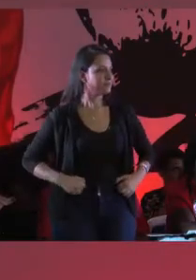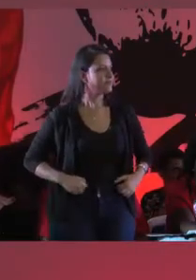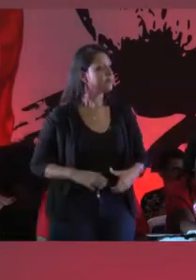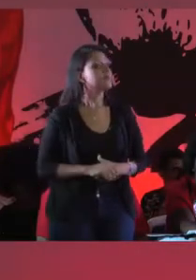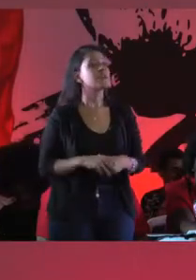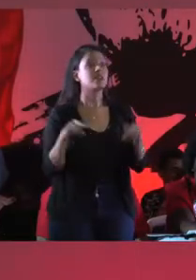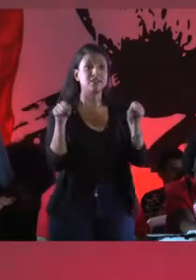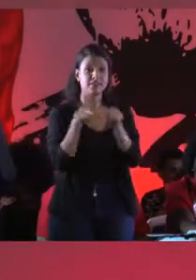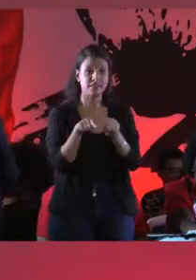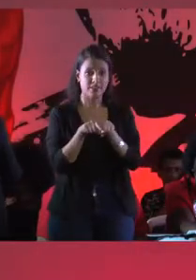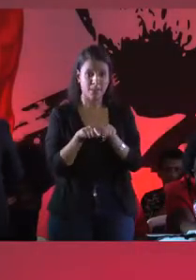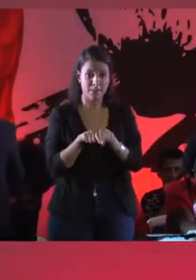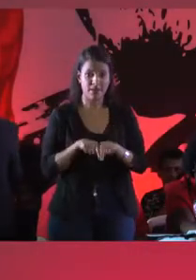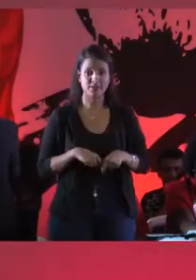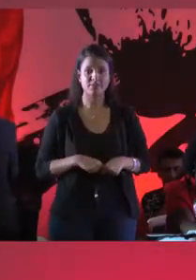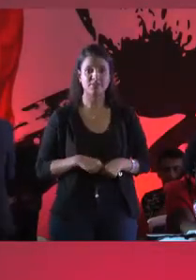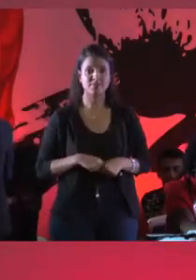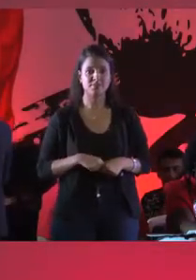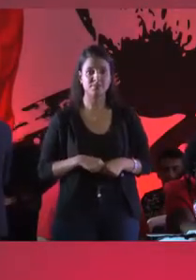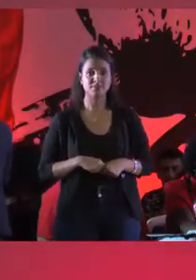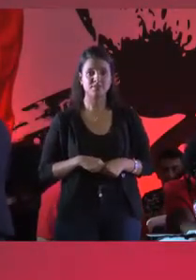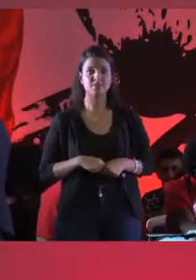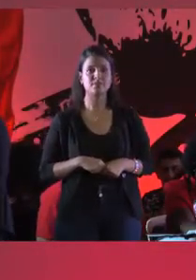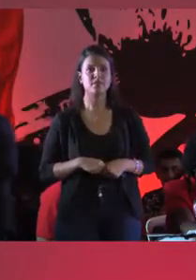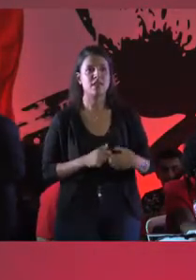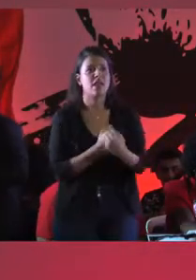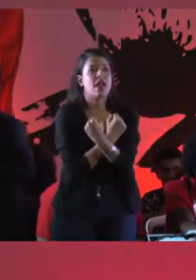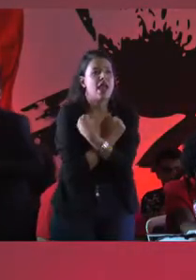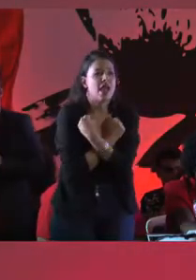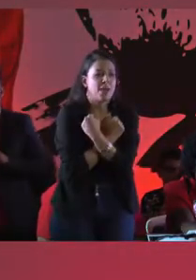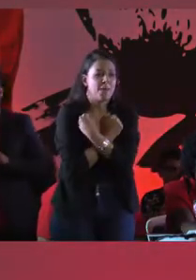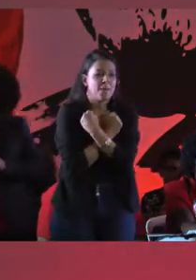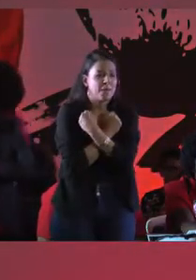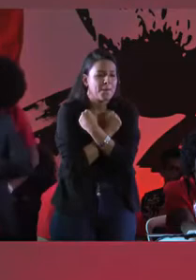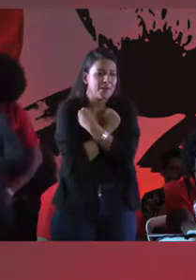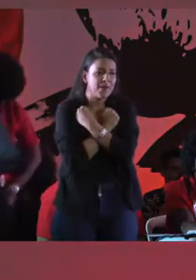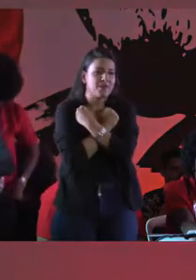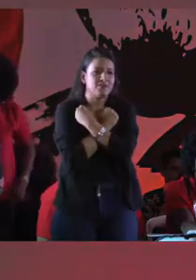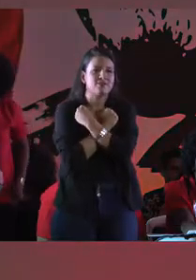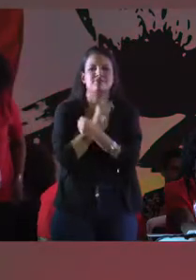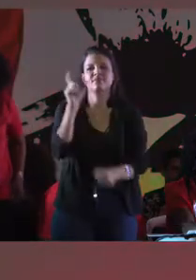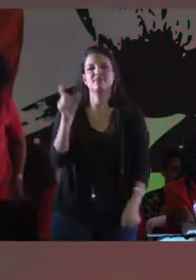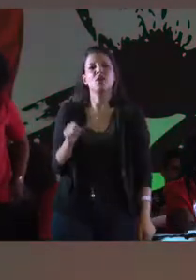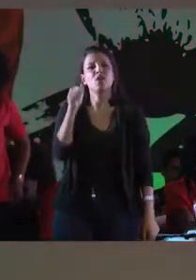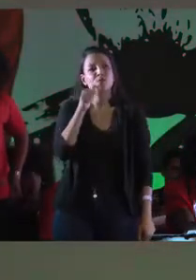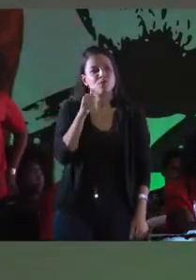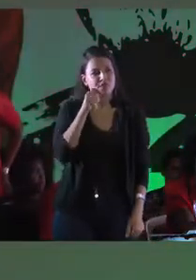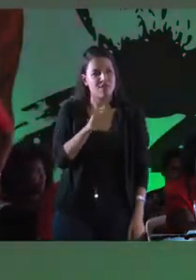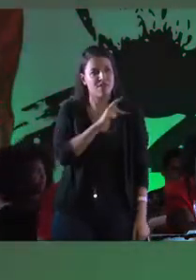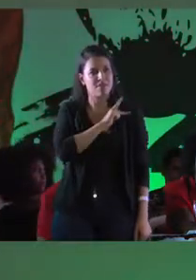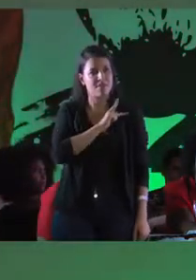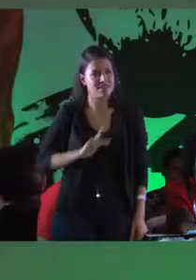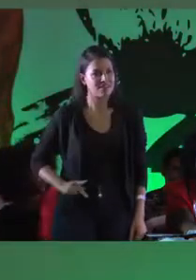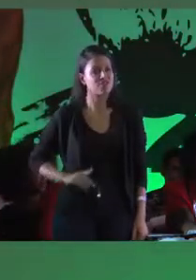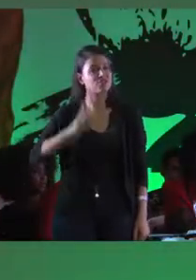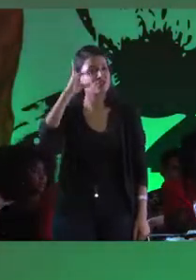Trazer também aqui para vocês um abraço muito apertado da nossa presidenta Dilma